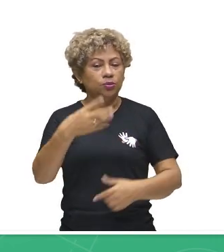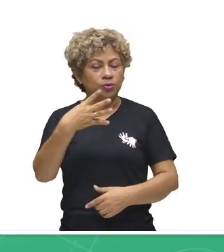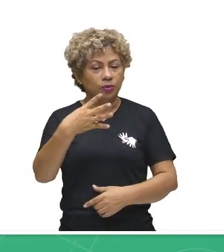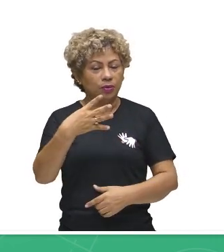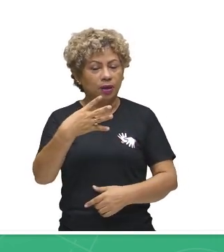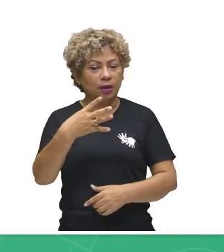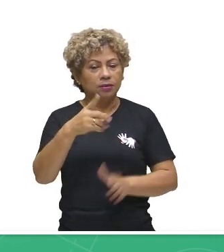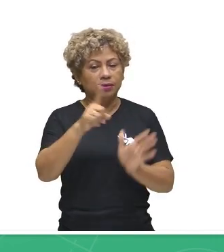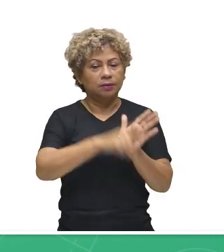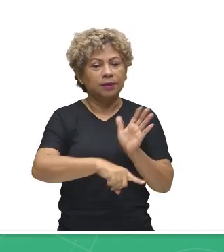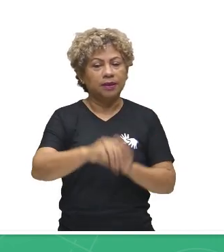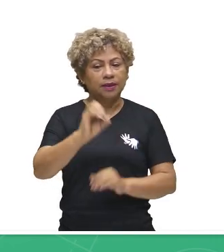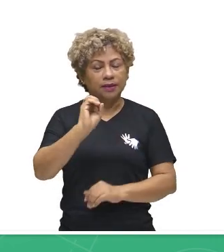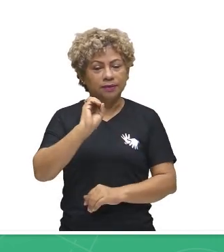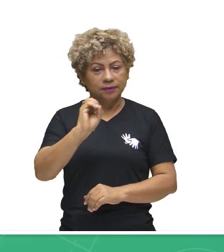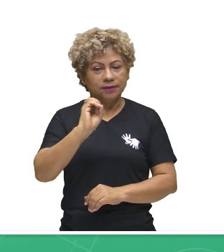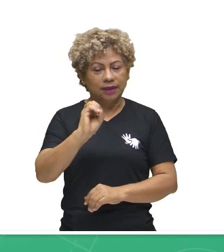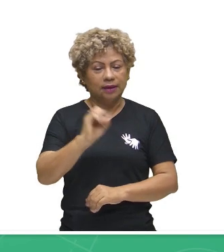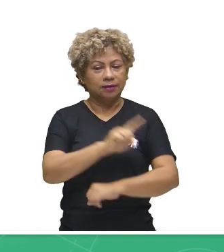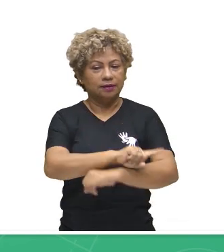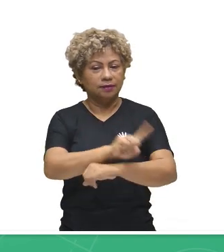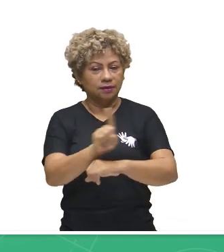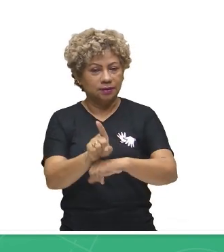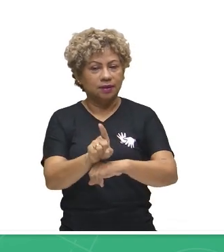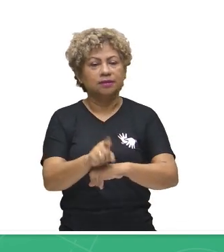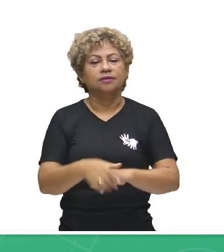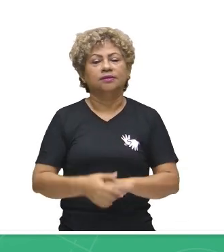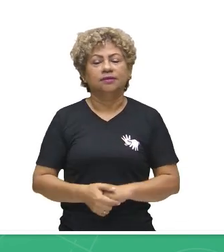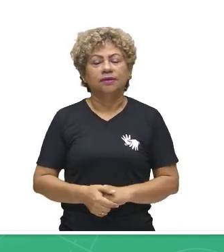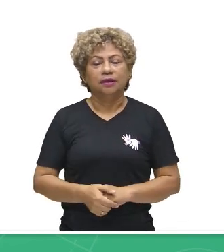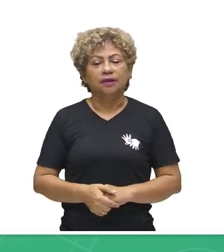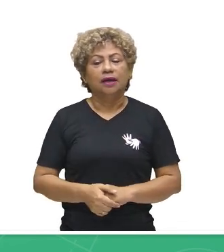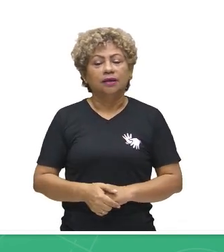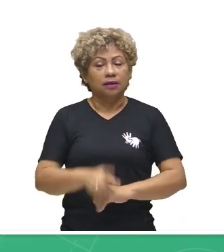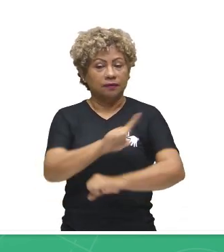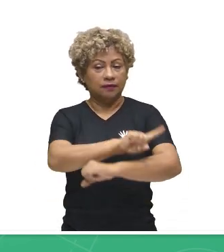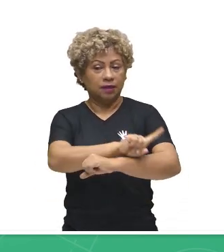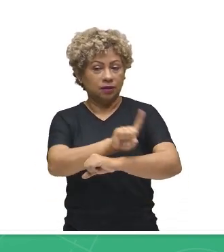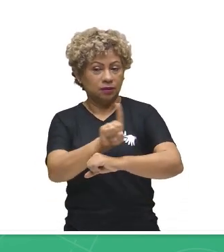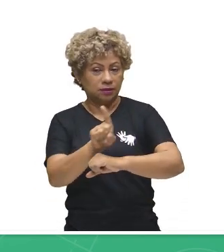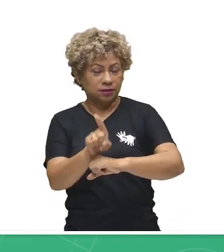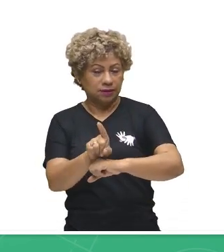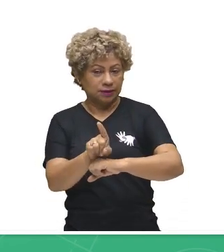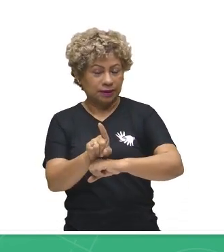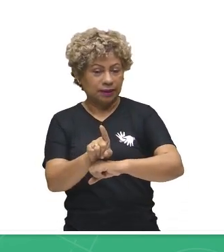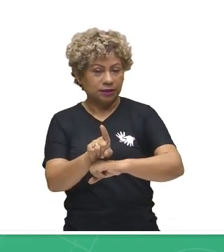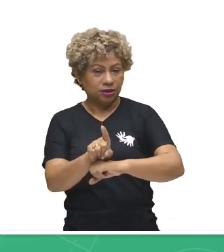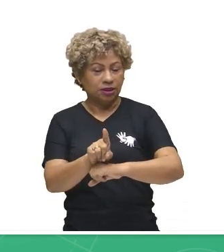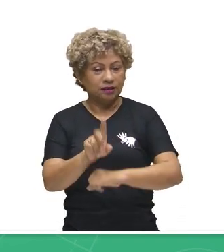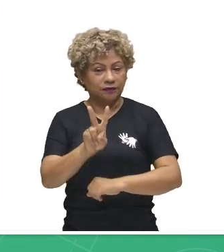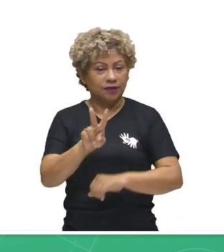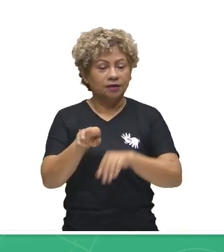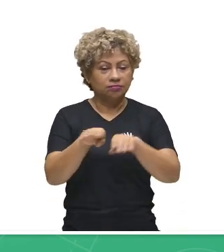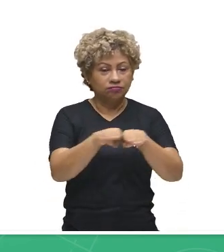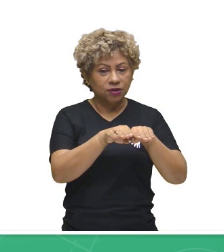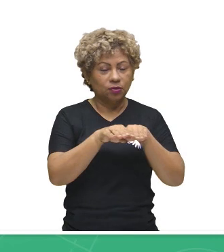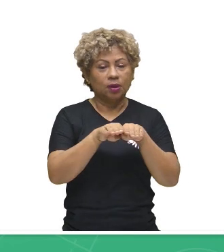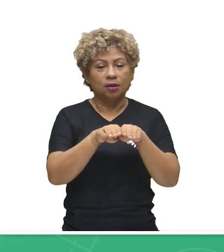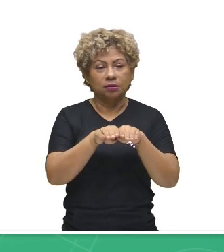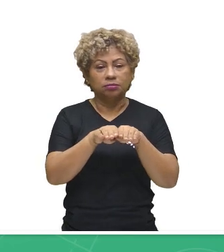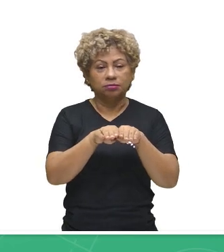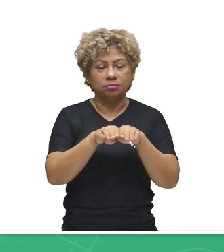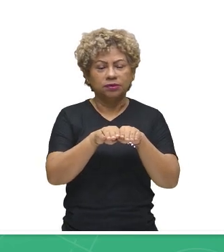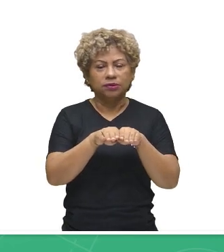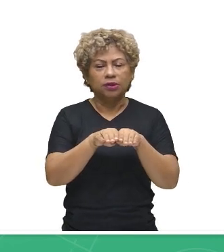menos 0, que é a nossa velocidade. Aí encontramos que a velocidade foi 16 menos 8, dá